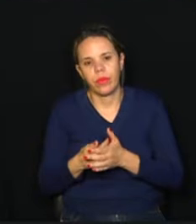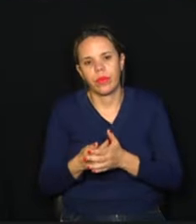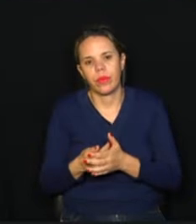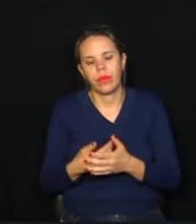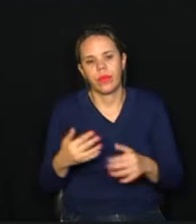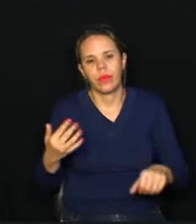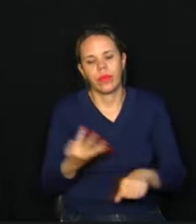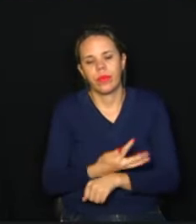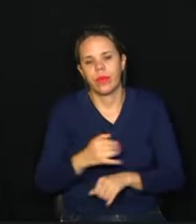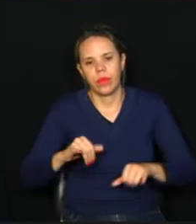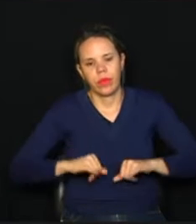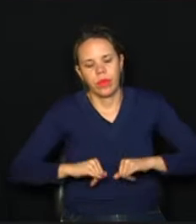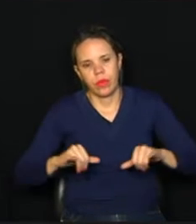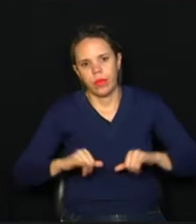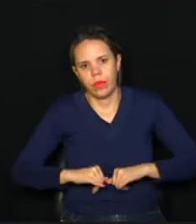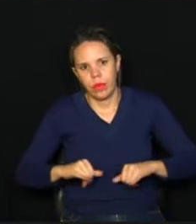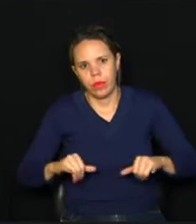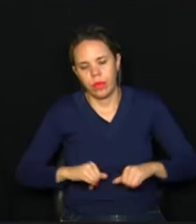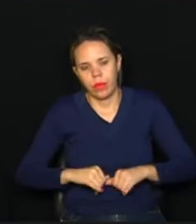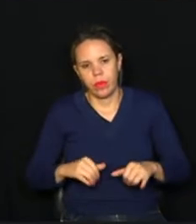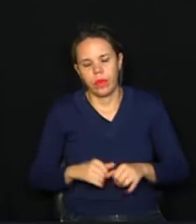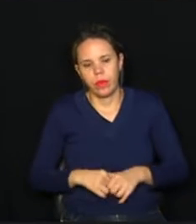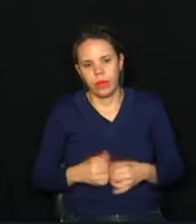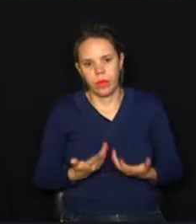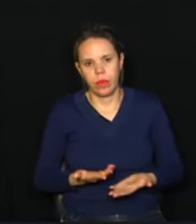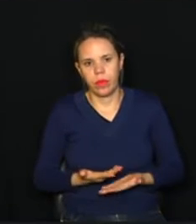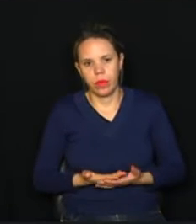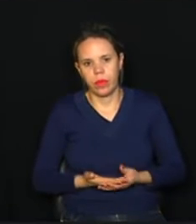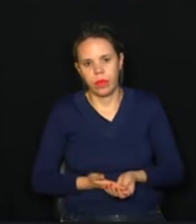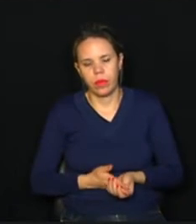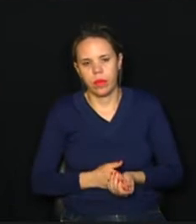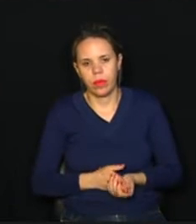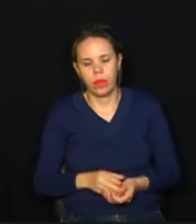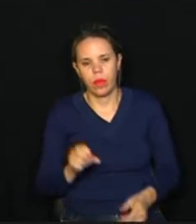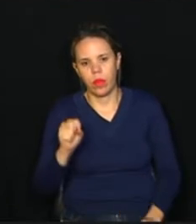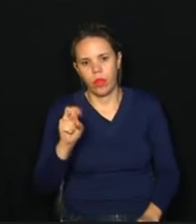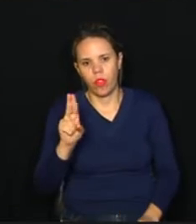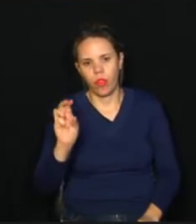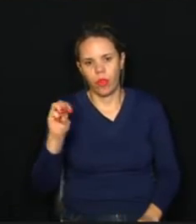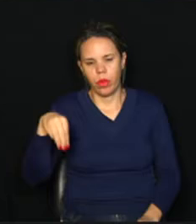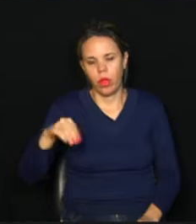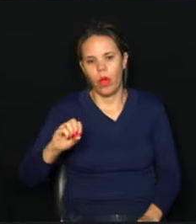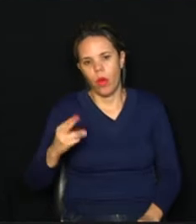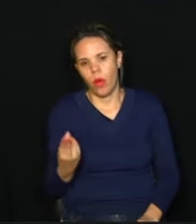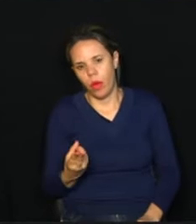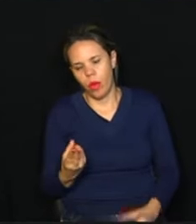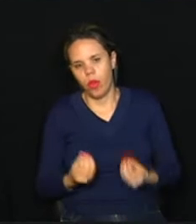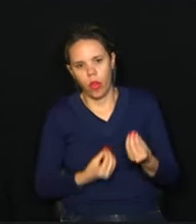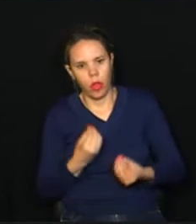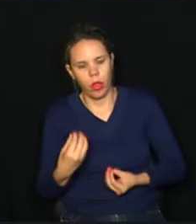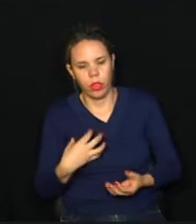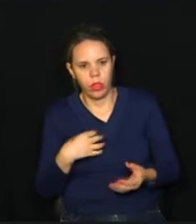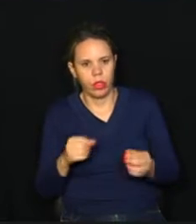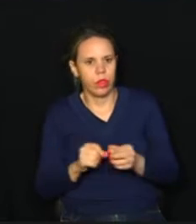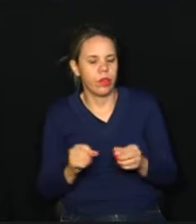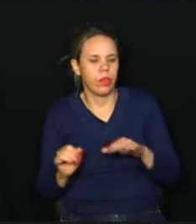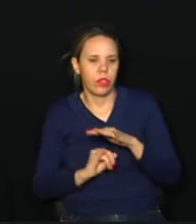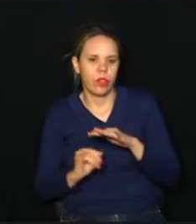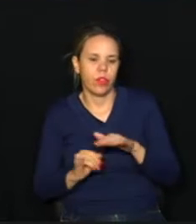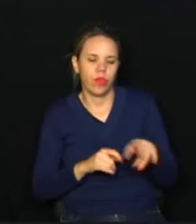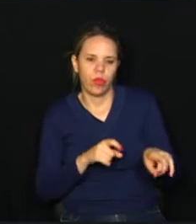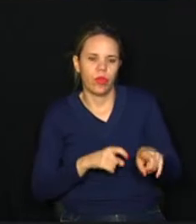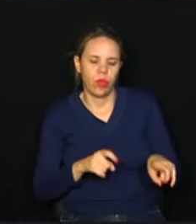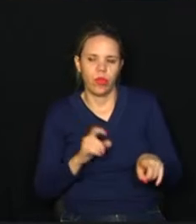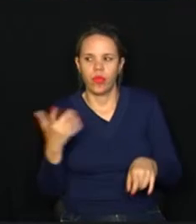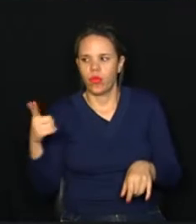dolorida, como foi feita injustamente no caso da SUSEM, ou se a forma que estão fazendo com o Instituto Agronômico e os